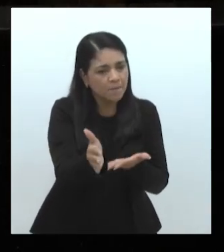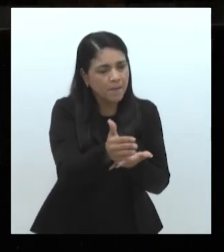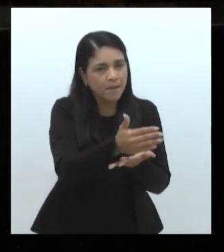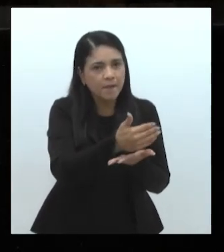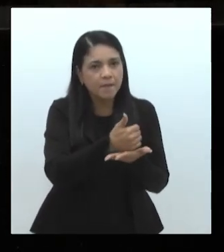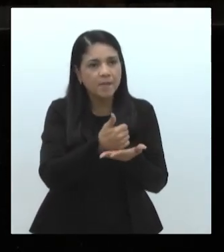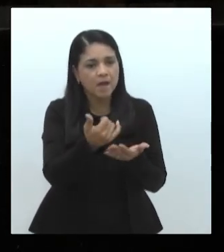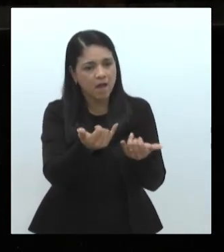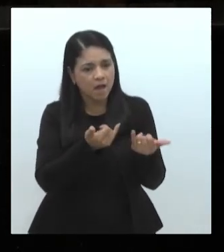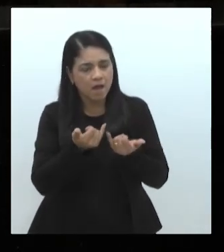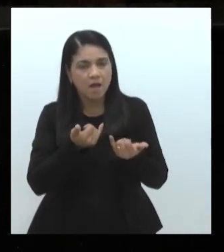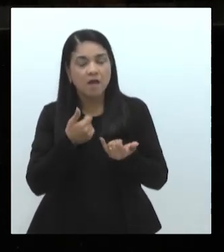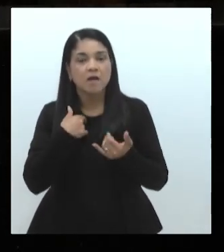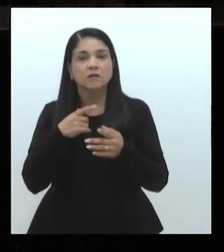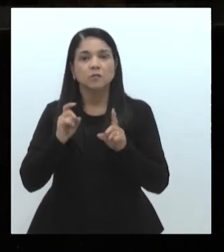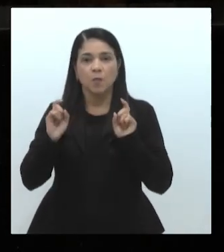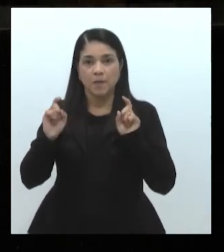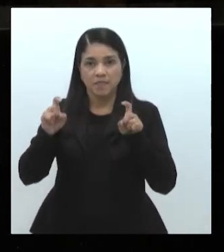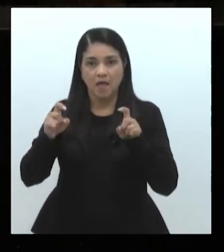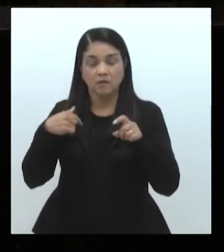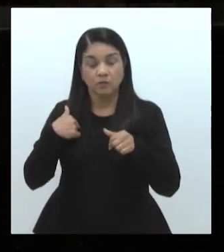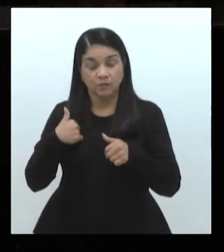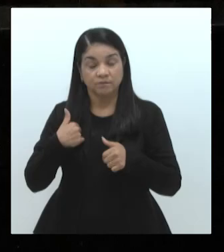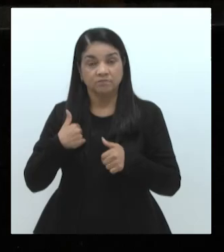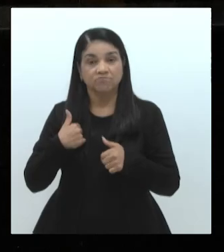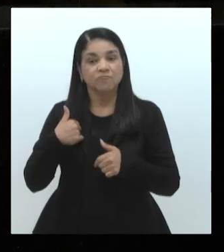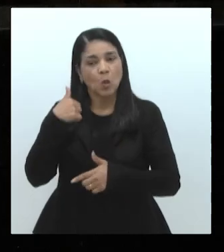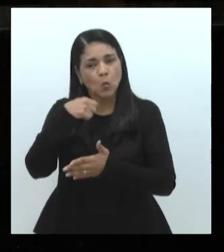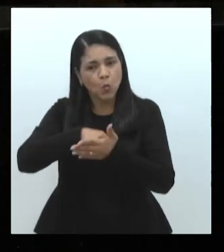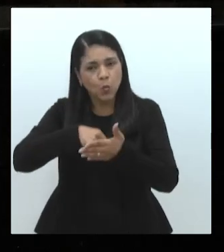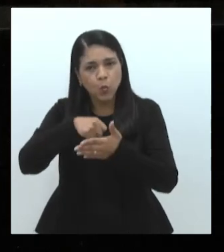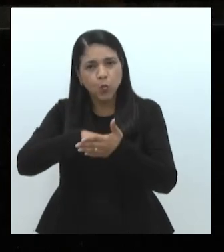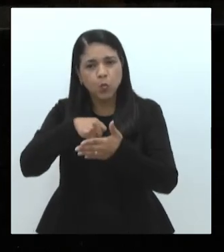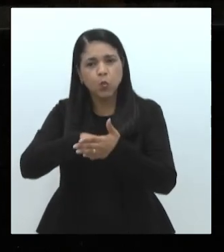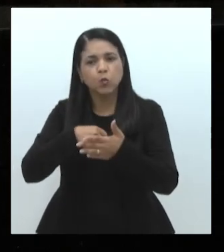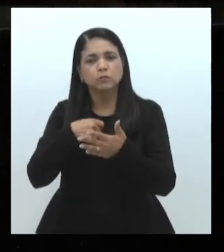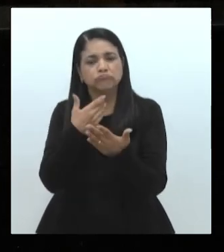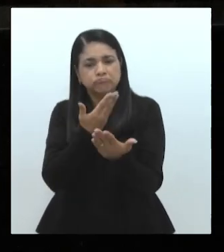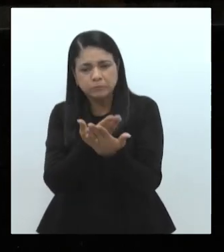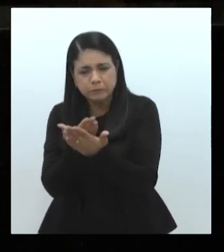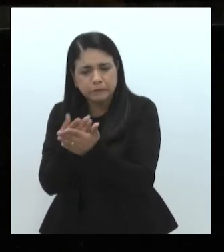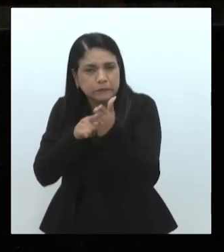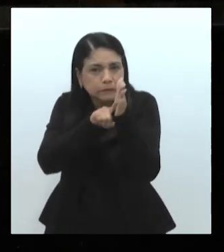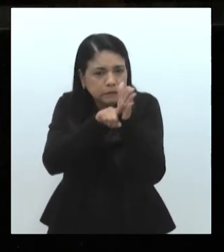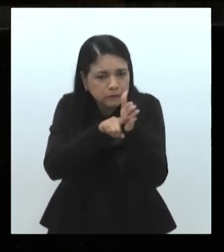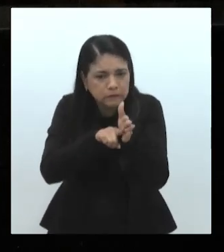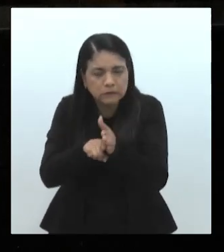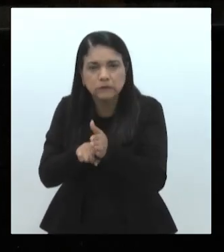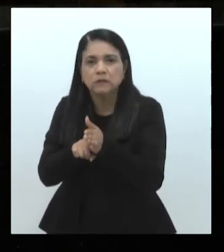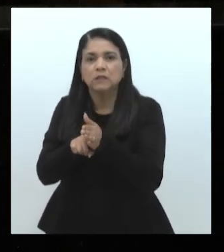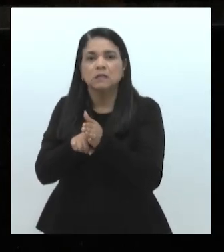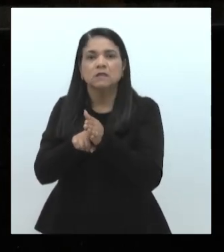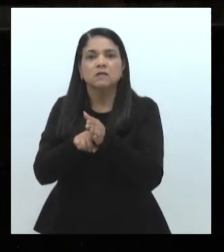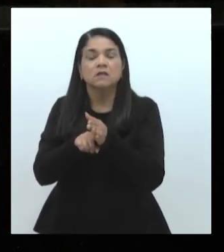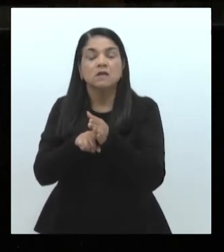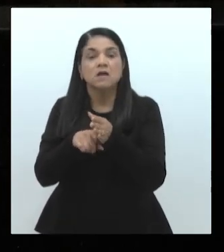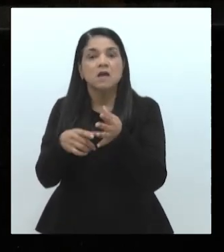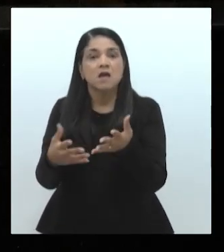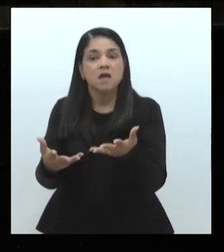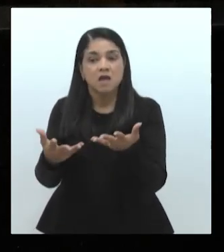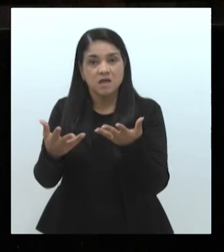em meu mandato, assim que fui eleita, uma luta na qual eu mergulhei profundamente. Recebo